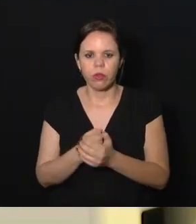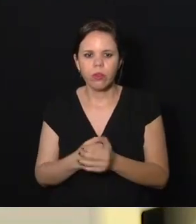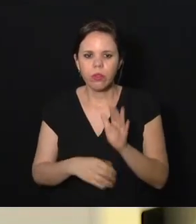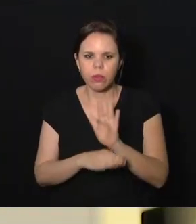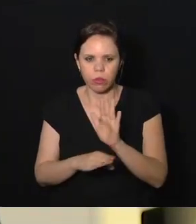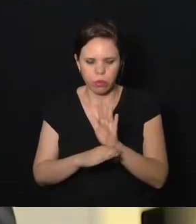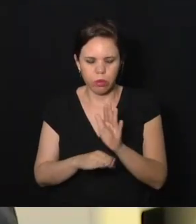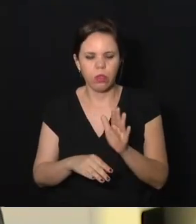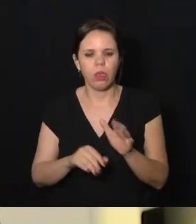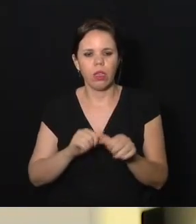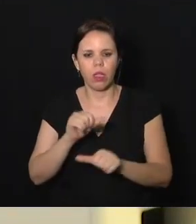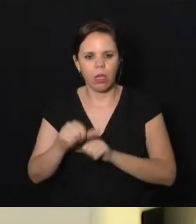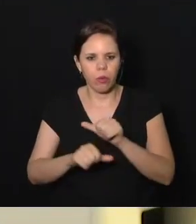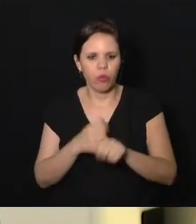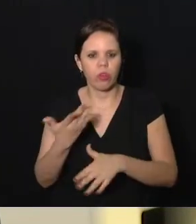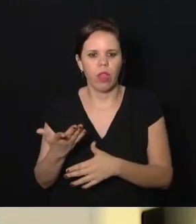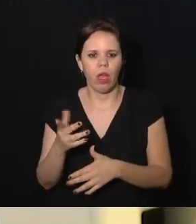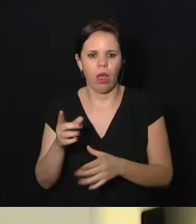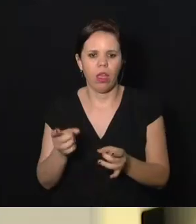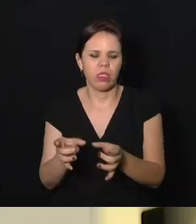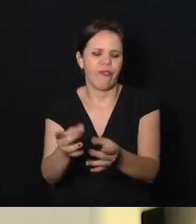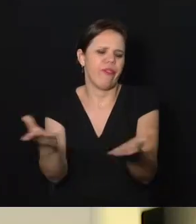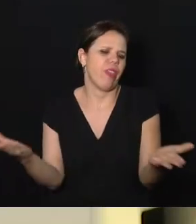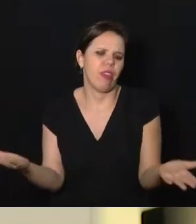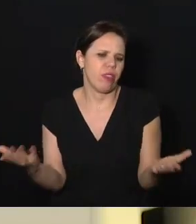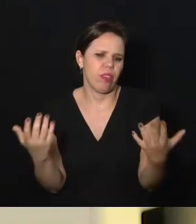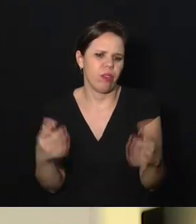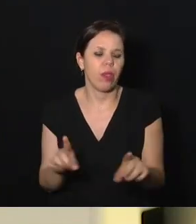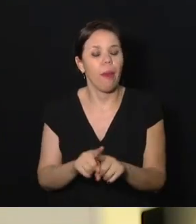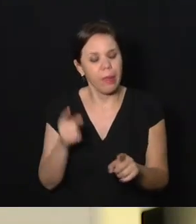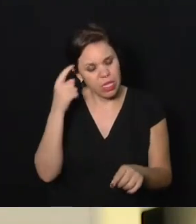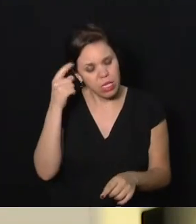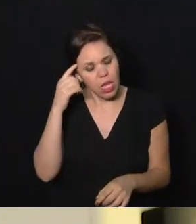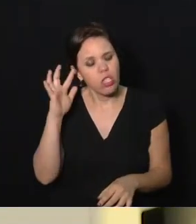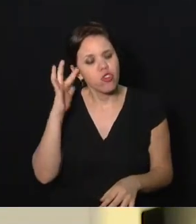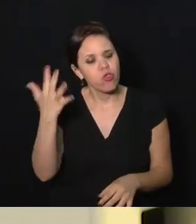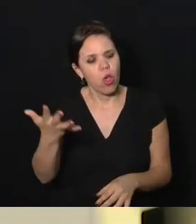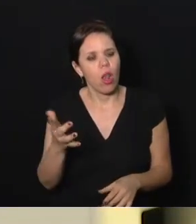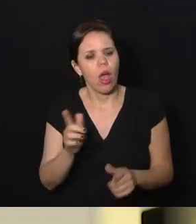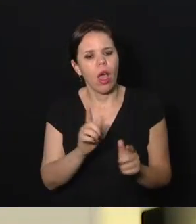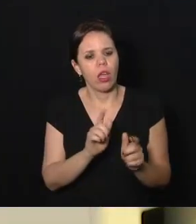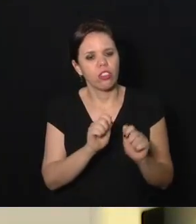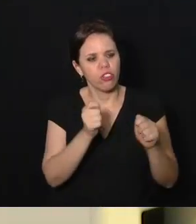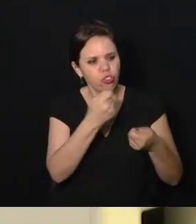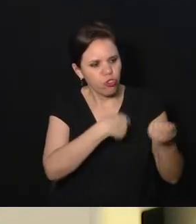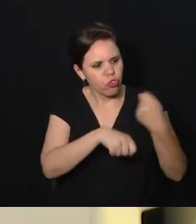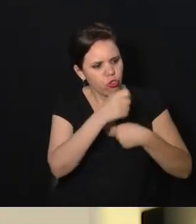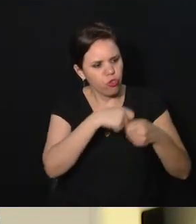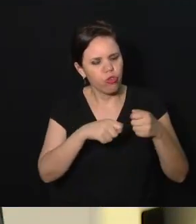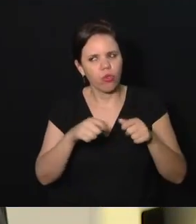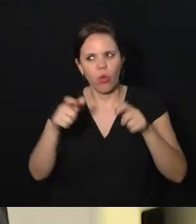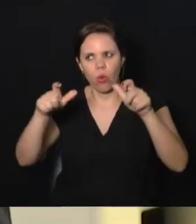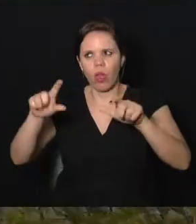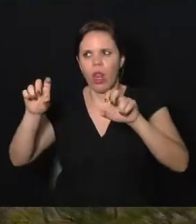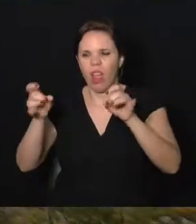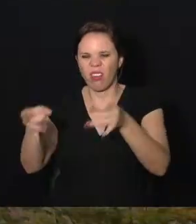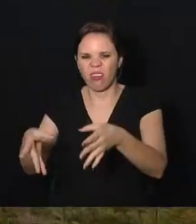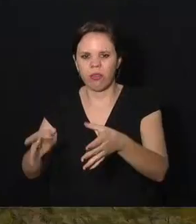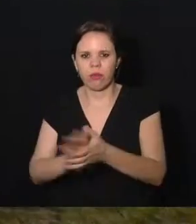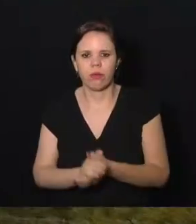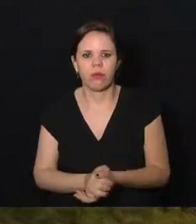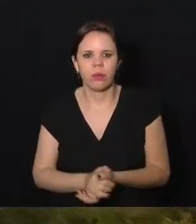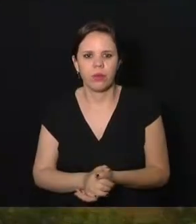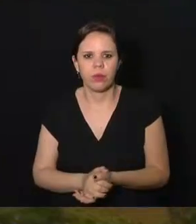esse processo de venda, mas também pensar soluções para a gestão do espaço que já está abandonado há muito tempo. O